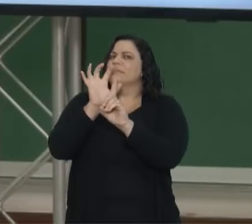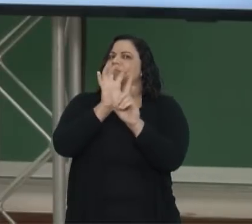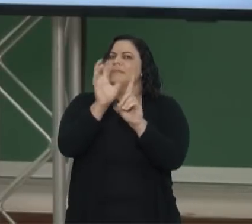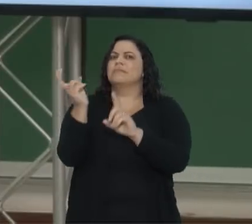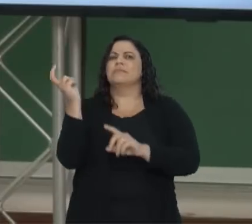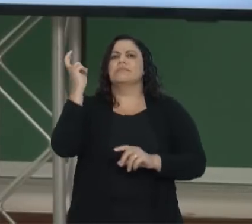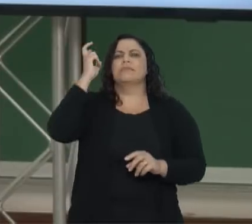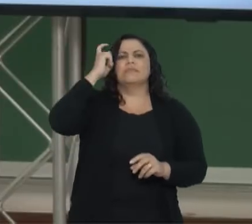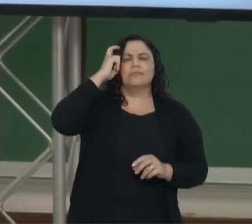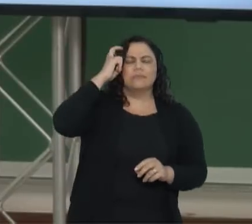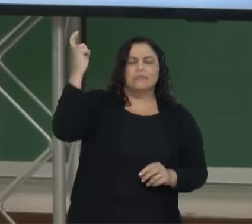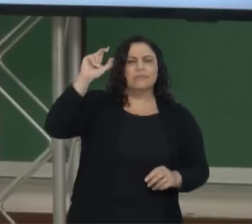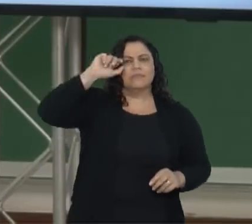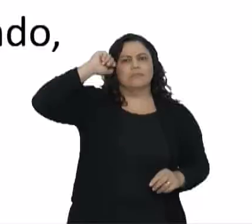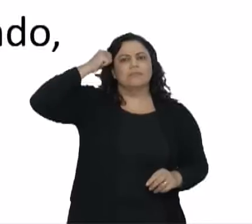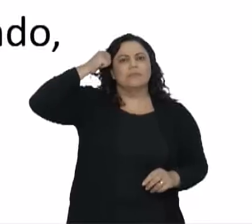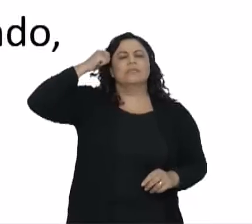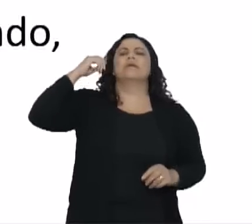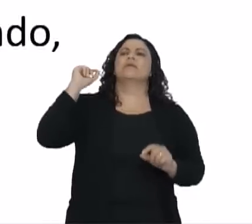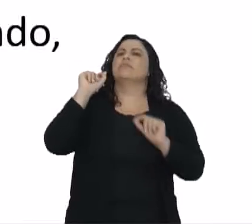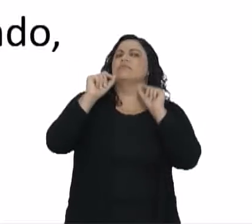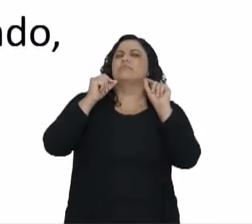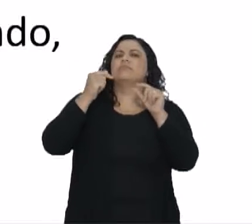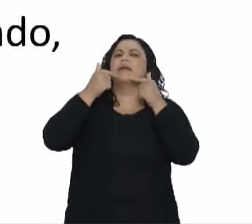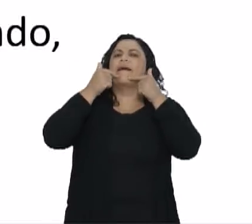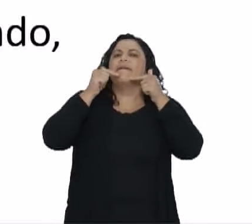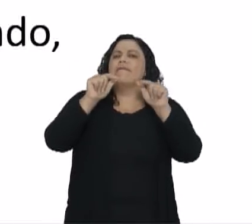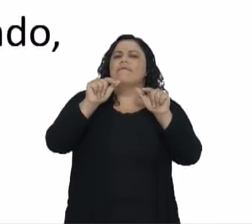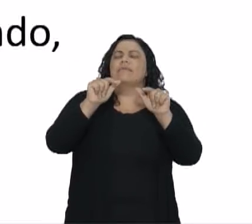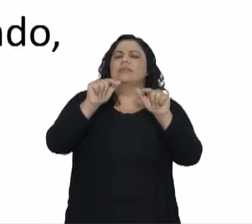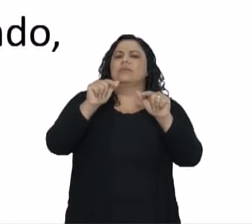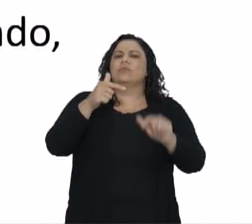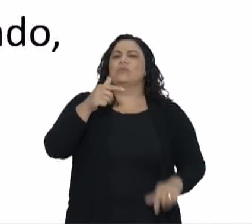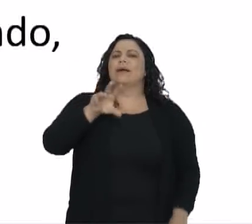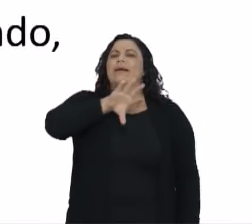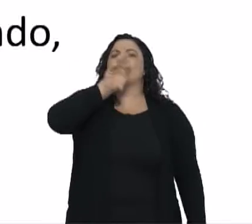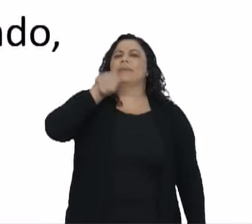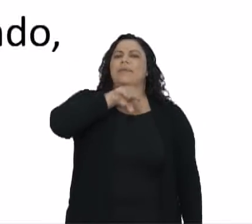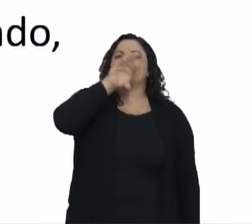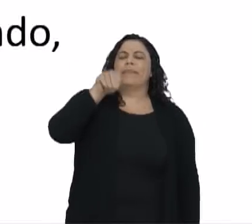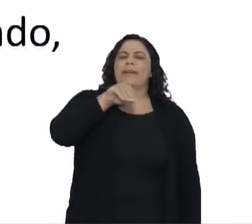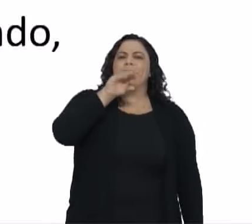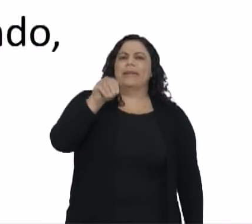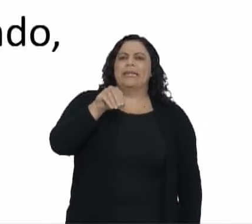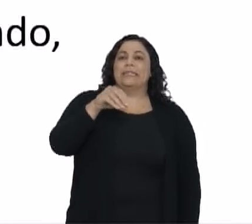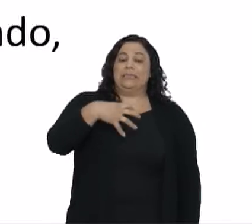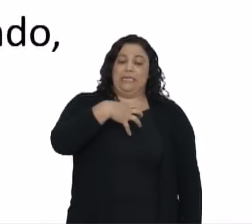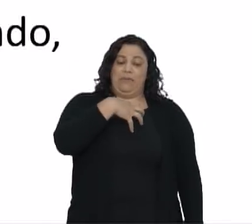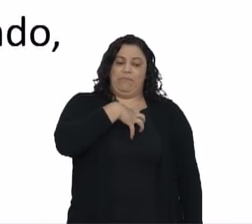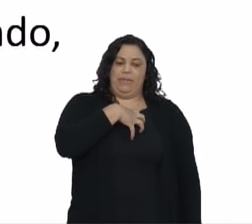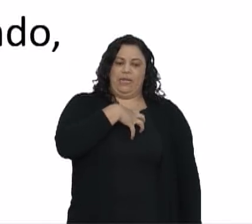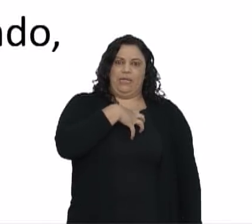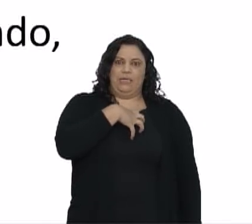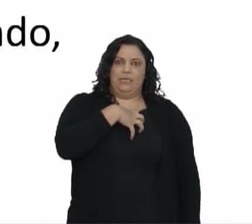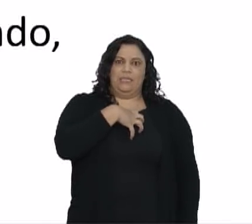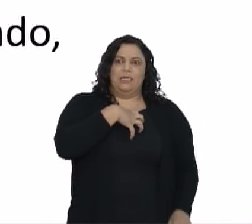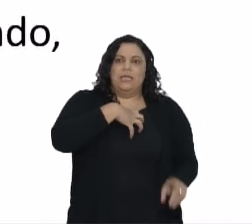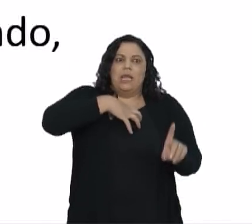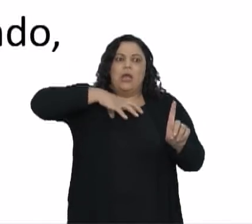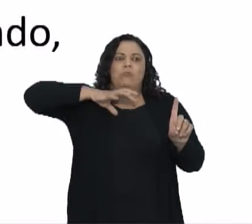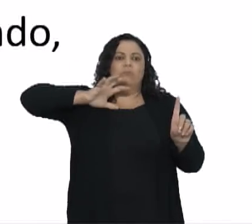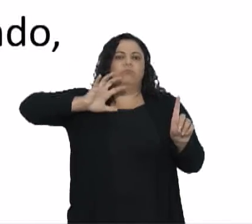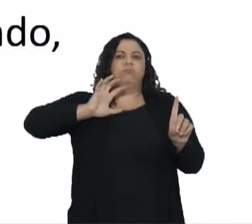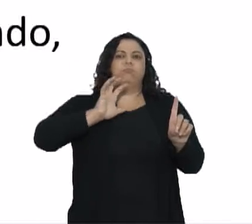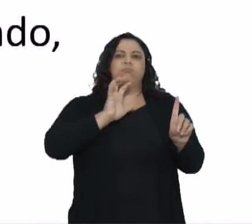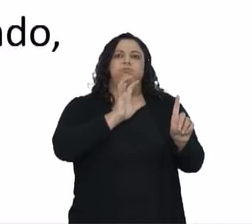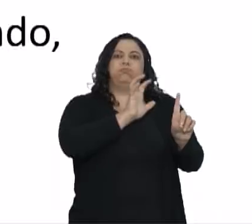de falar, né? Na Bahia são usadas cerca de 5.000 palavras de origem africana. A Bahia tem uma influência muito grande,